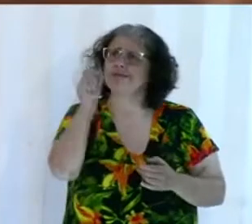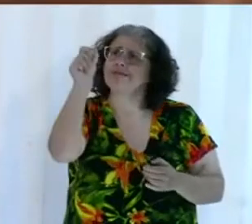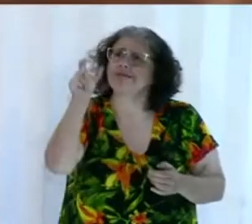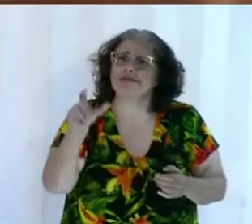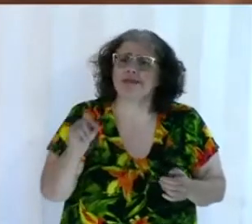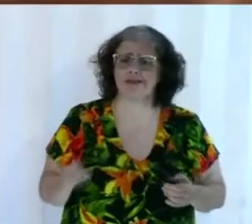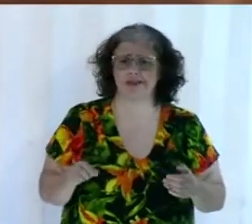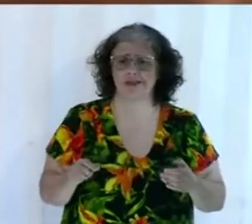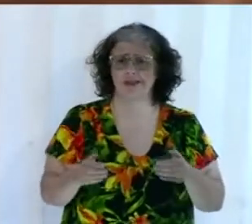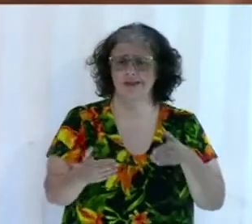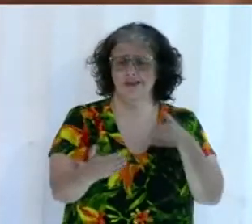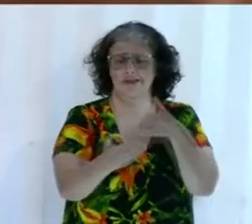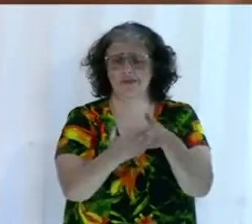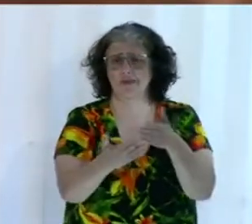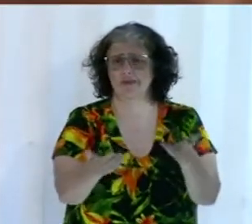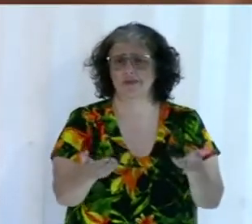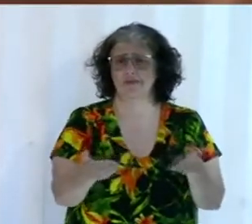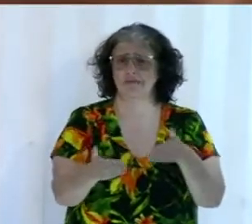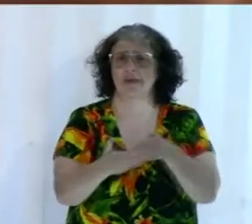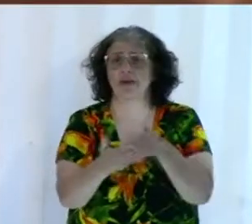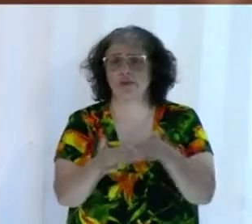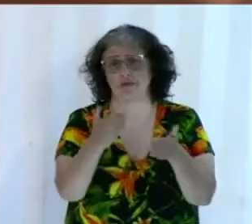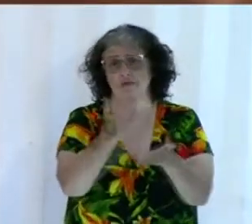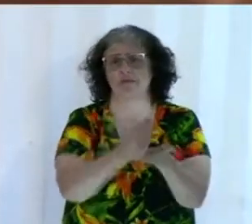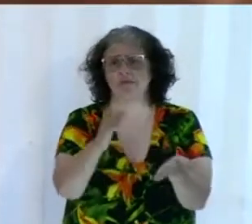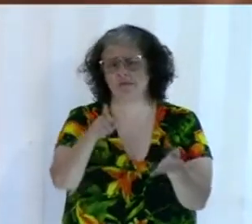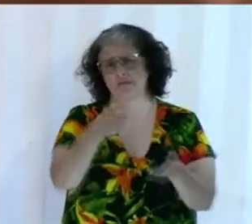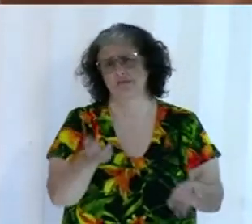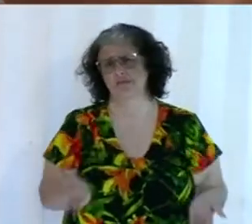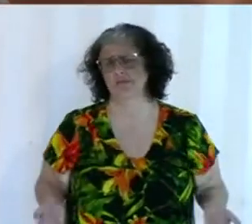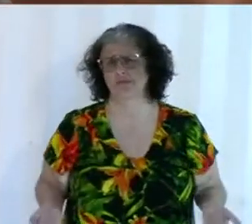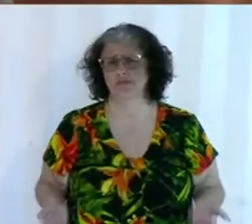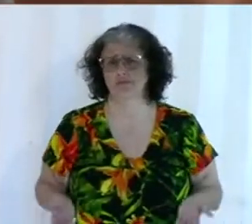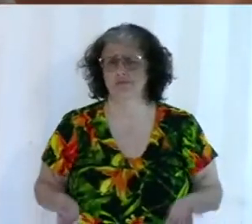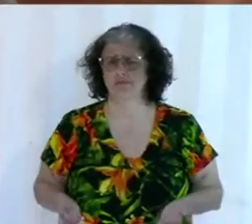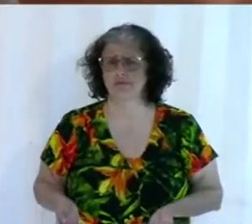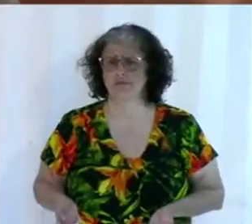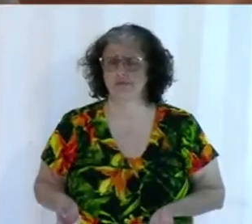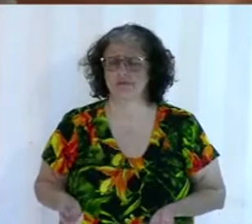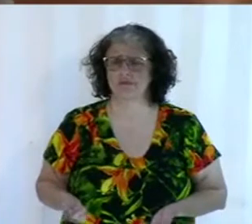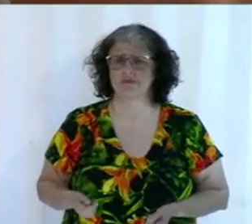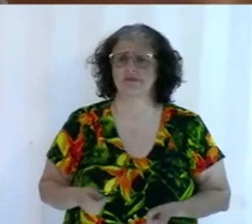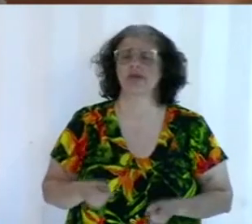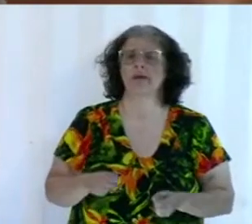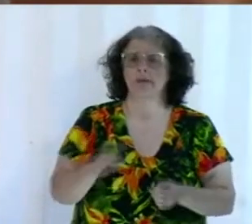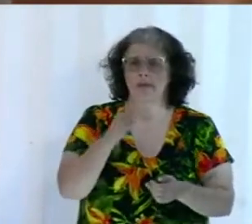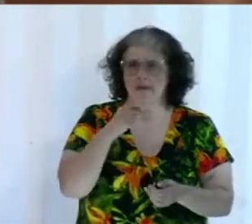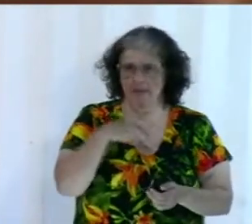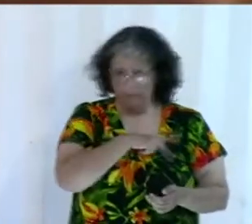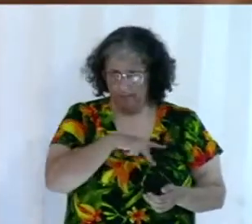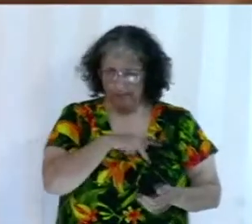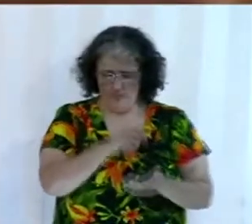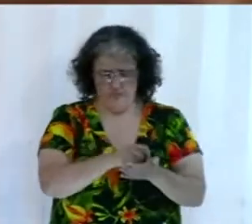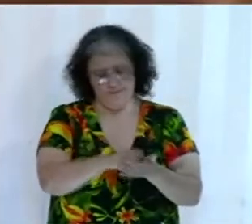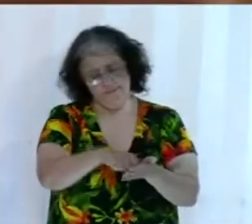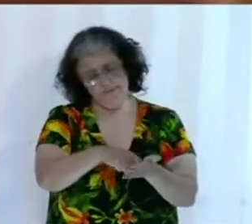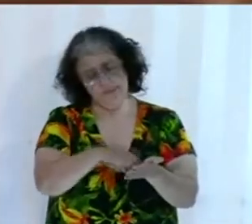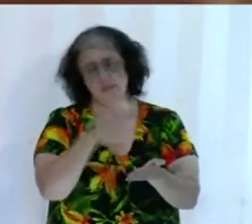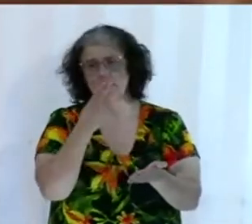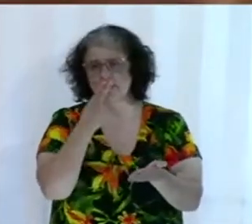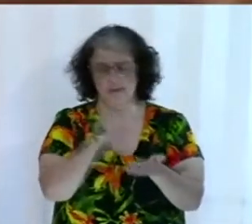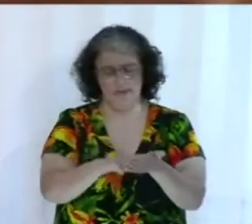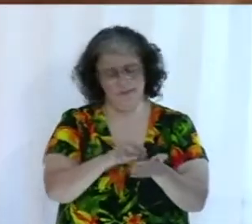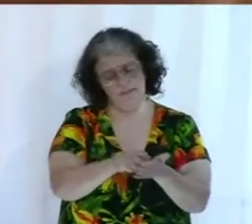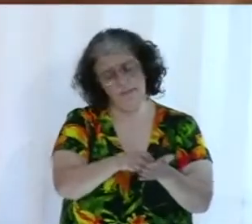continuardes a obedecer à verdade? O apóstolo Paulo está escrevendo esta carta e, segundo os estudiosos